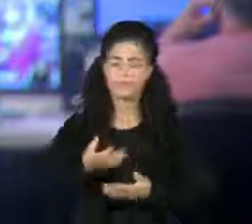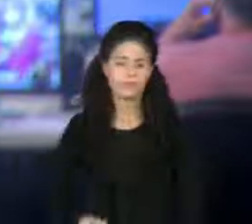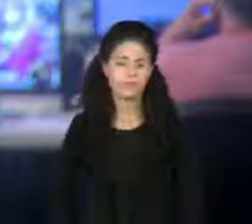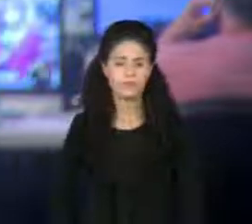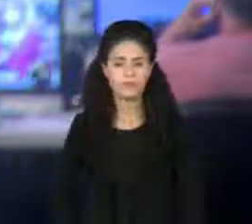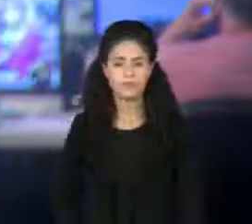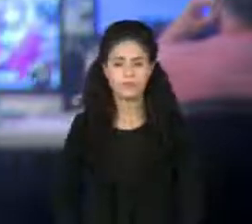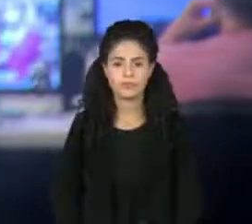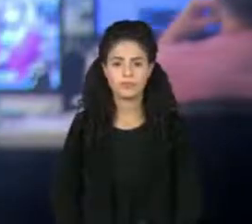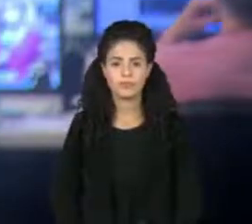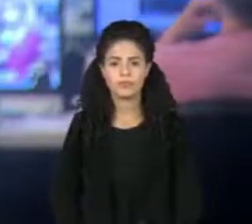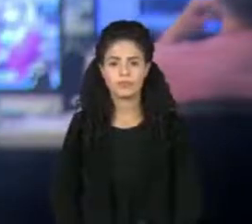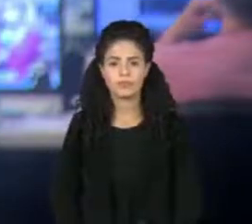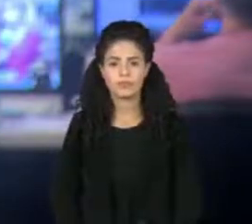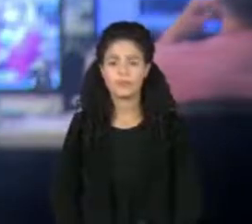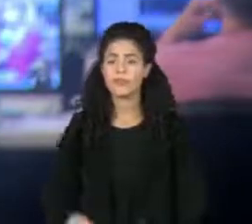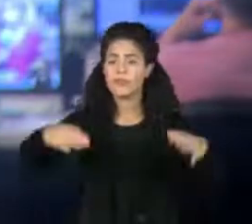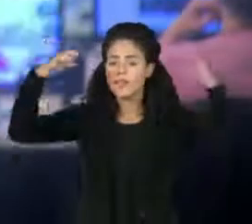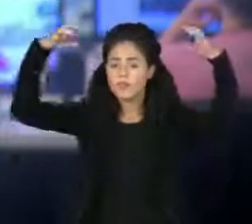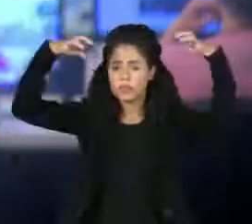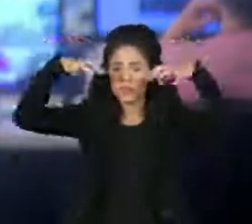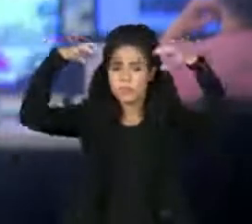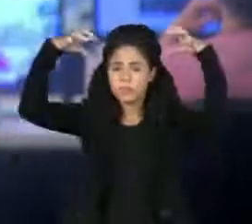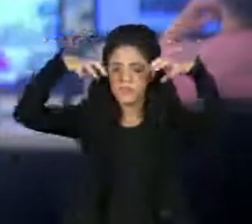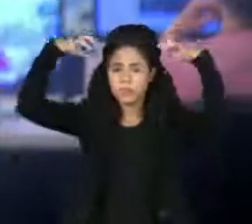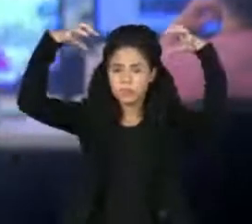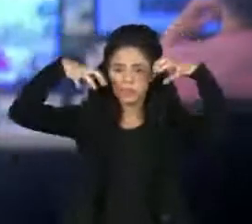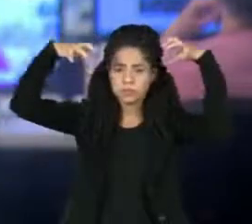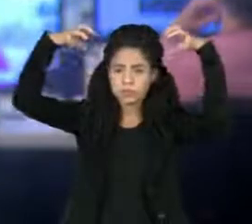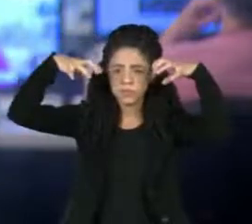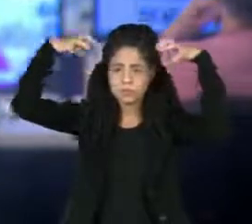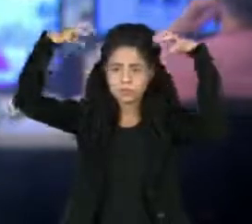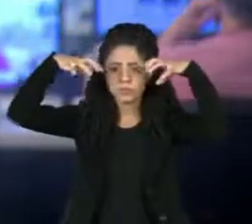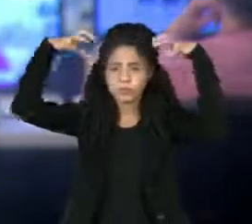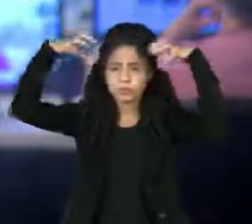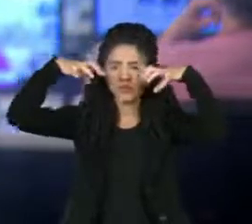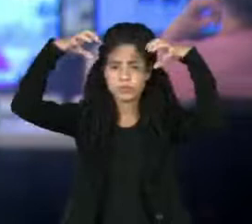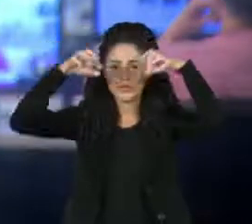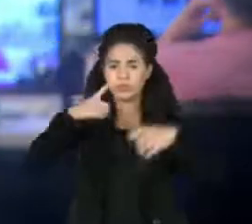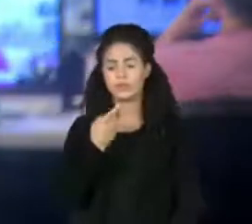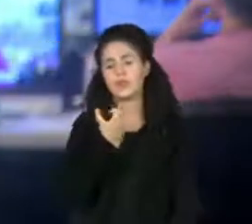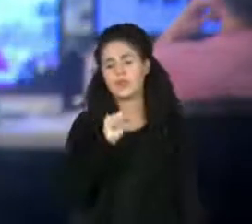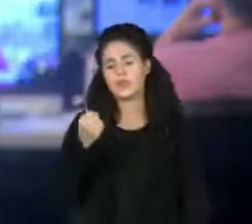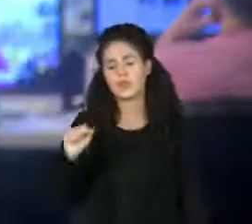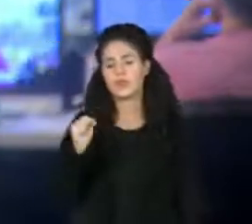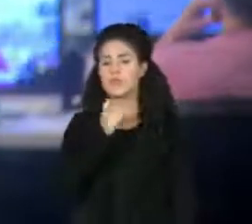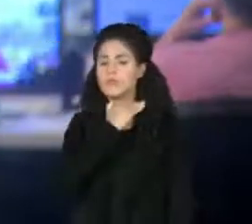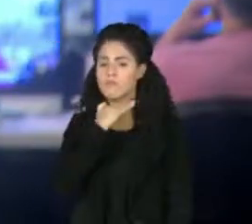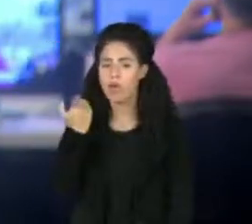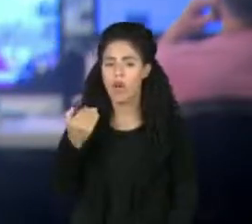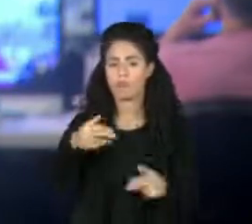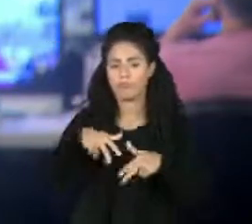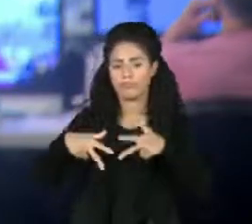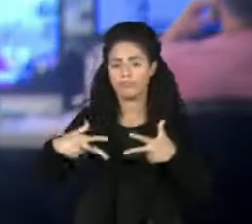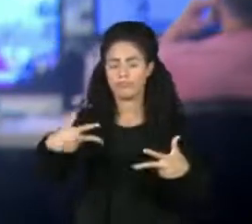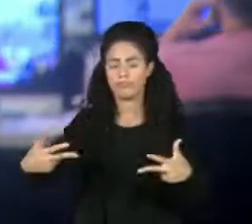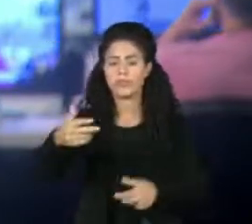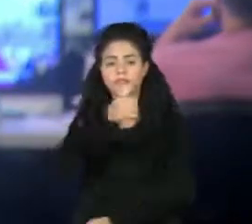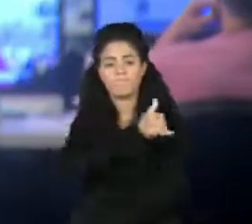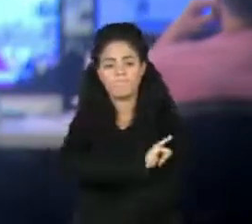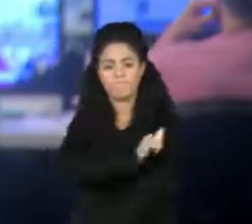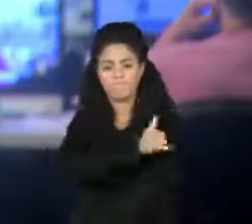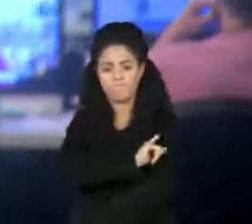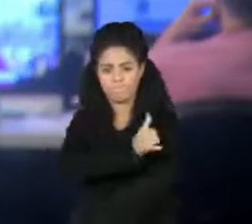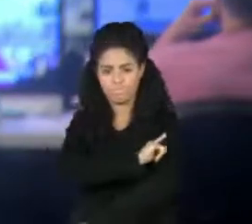a e após a forte chuva no fim de semana foram contabilizados 18 mortes em todo o estado do Rio de Janeiro